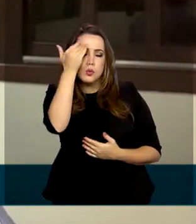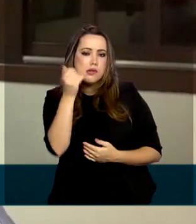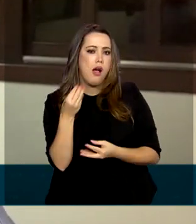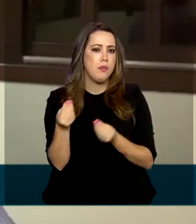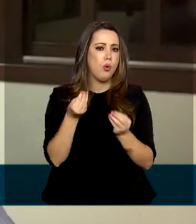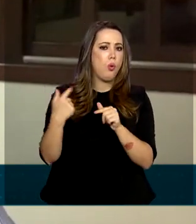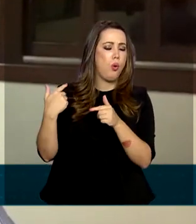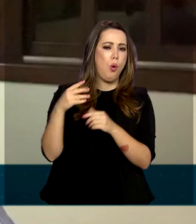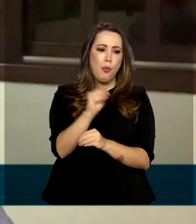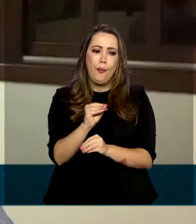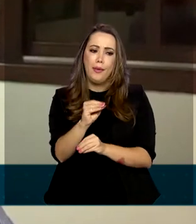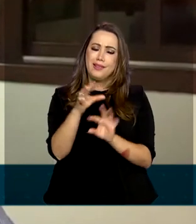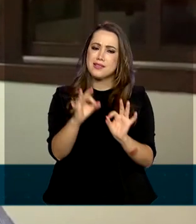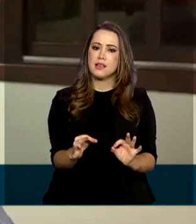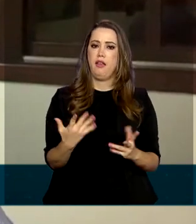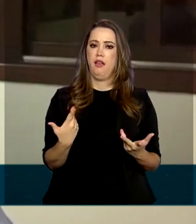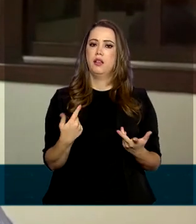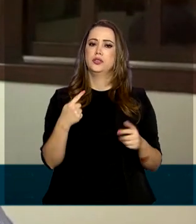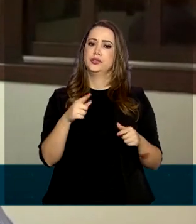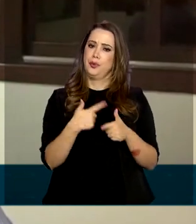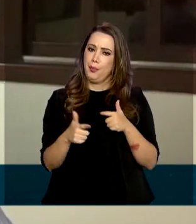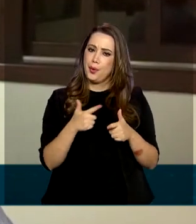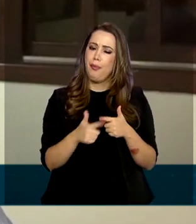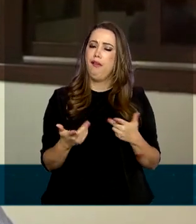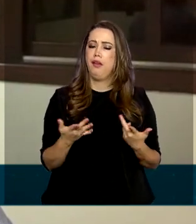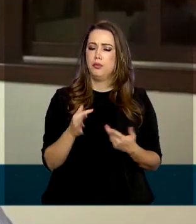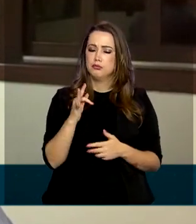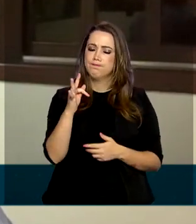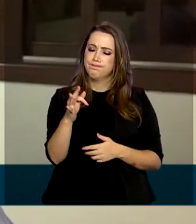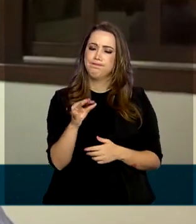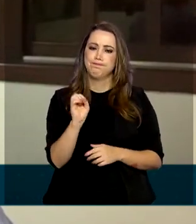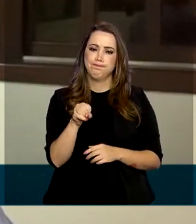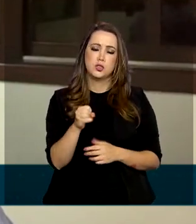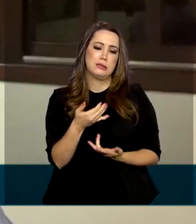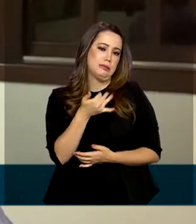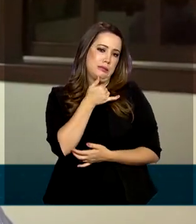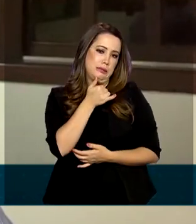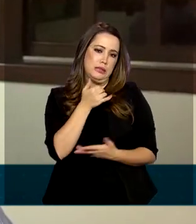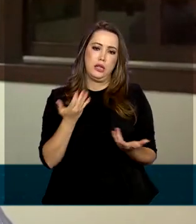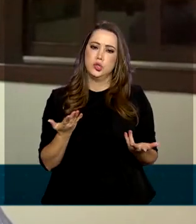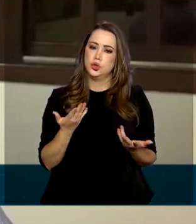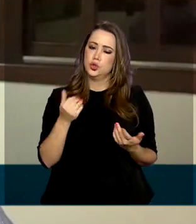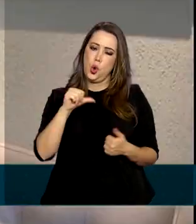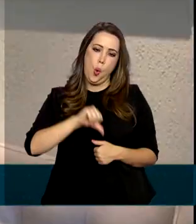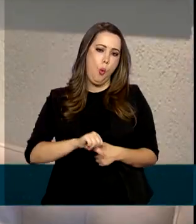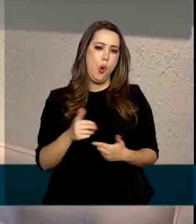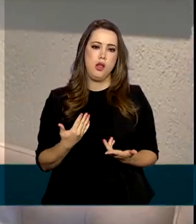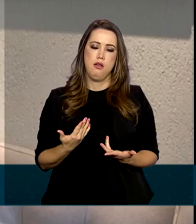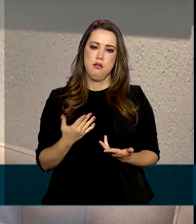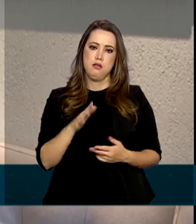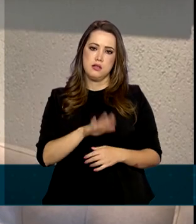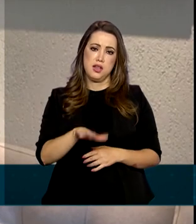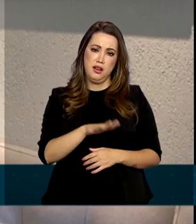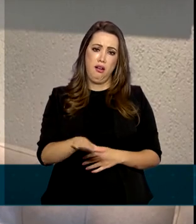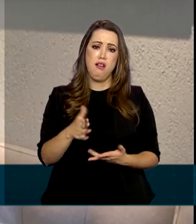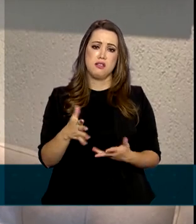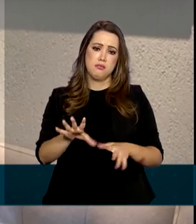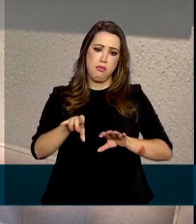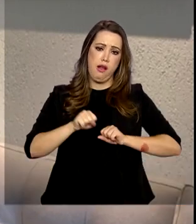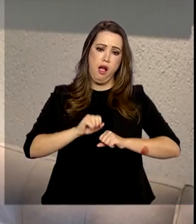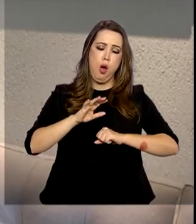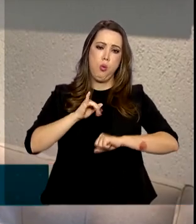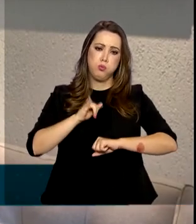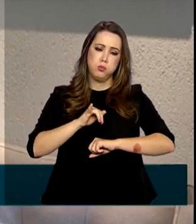com certeza podemos ter alguns desfechos que não são favoráveis na evolução destas crianças com infecção. É bom lembrar que a